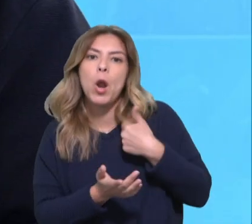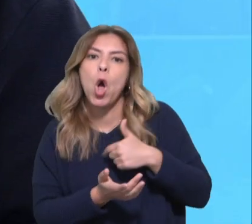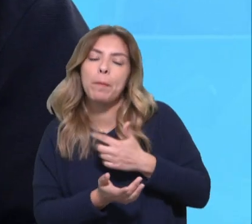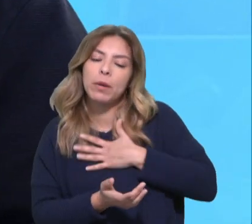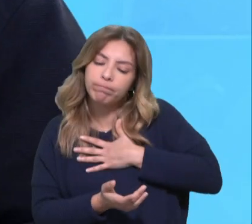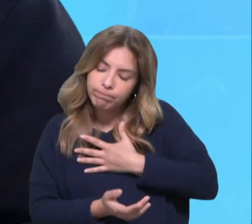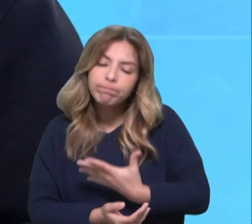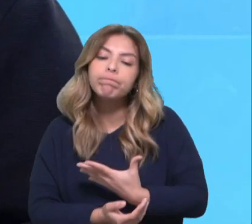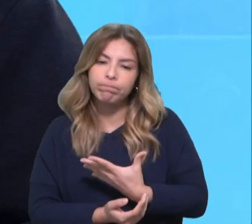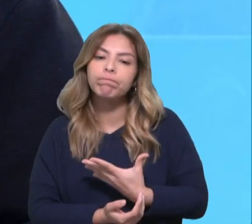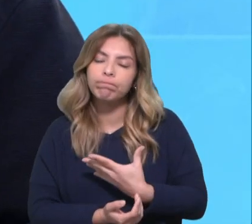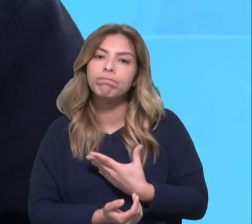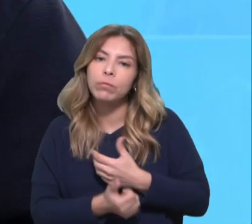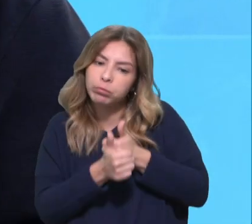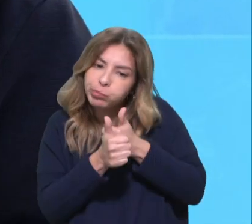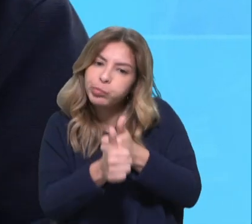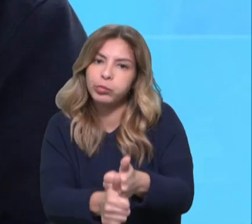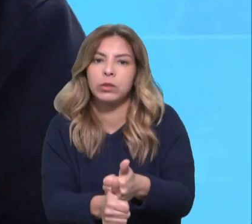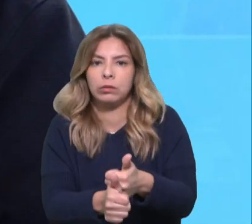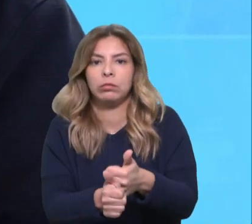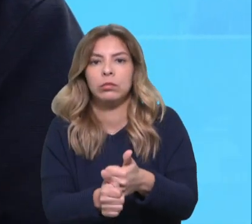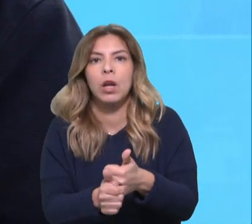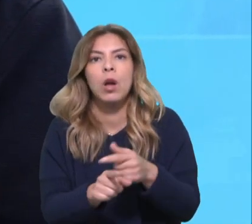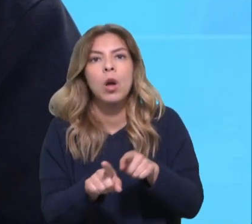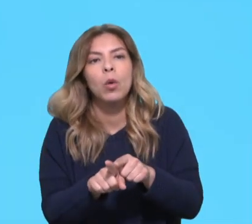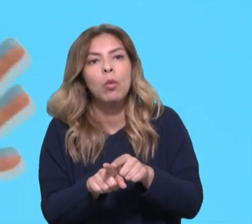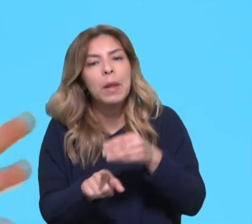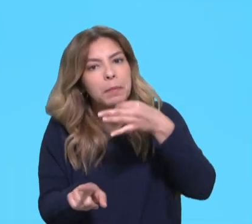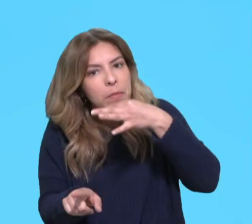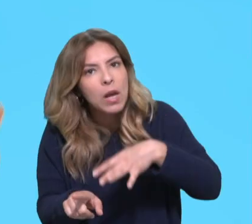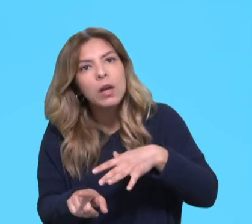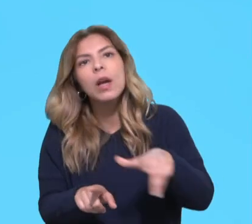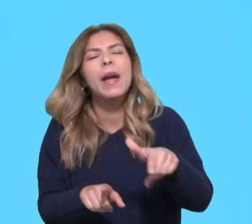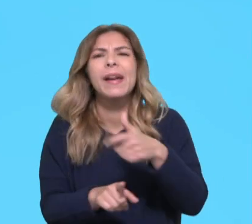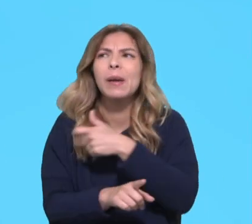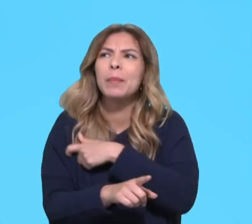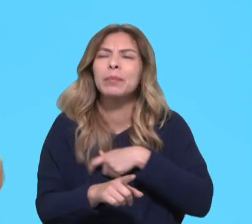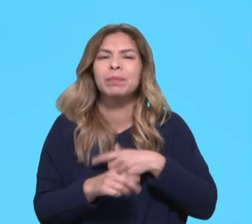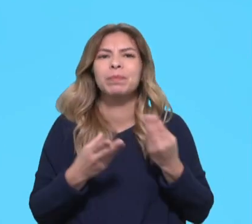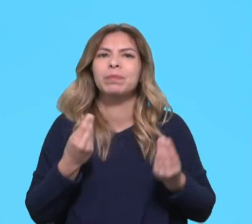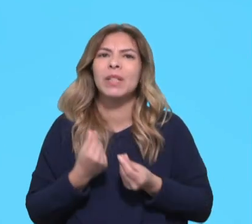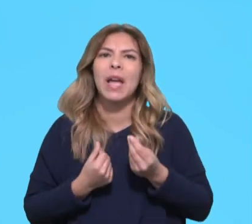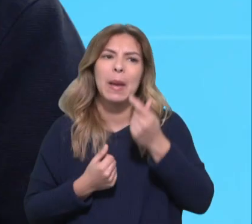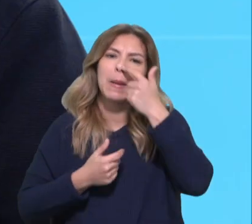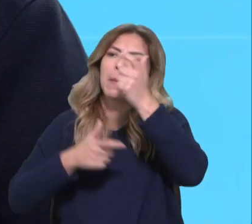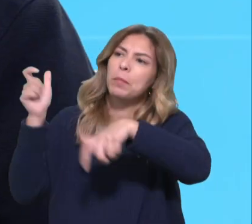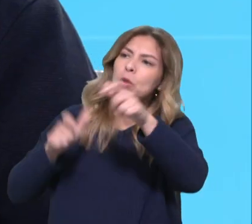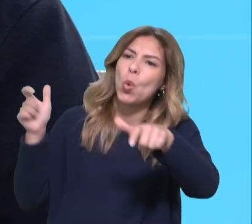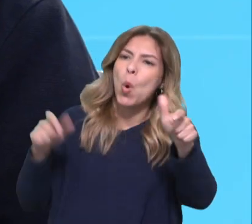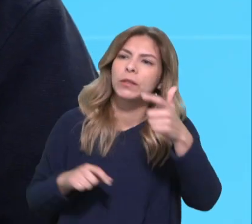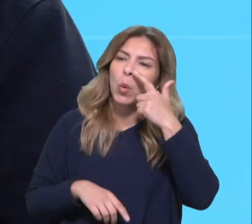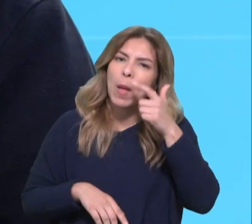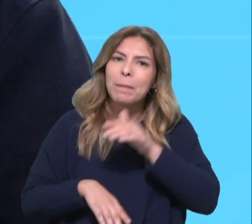servir de gafaum. Portanto, a representar, acredito que se calhar, muita da humanidade. Não é? Muito da humanidade.